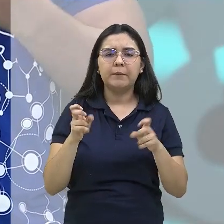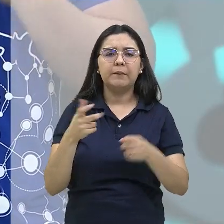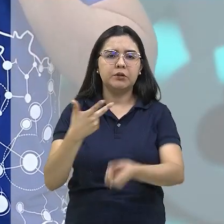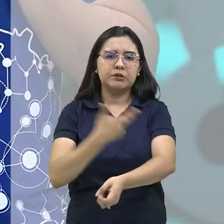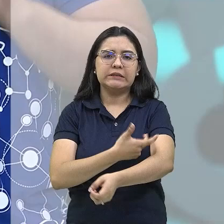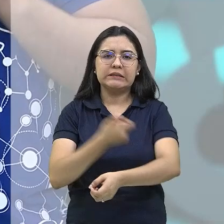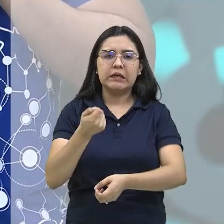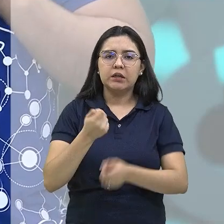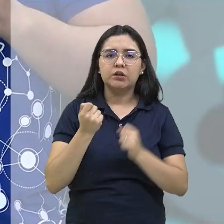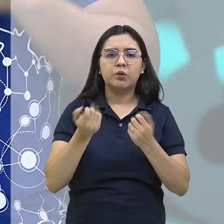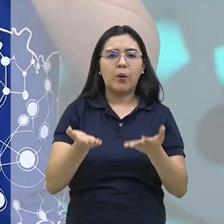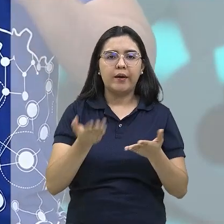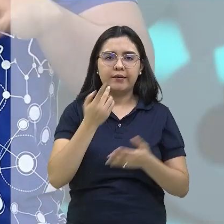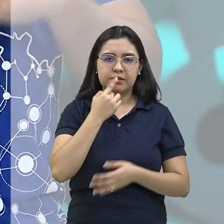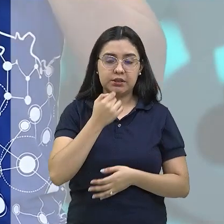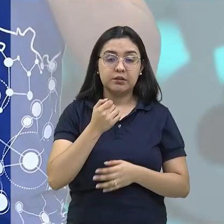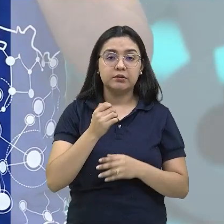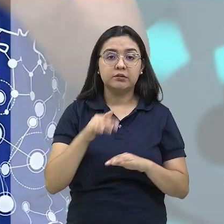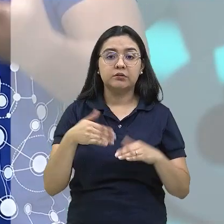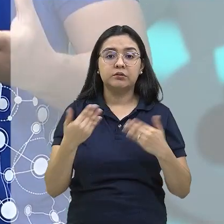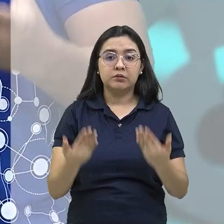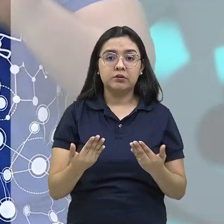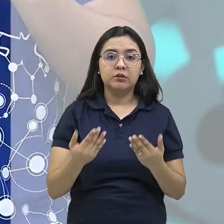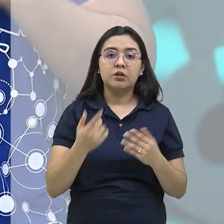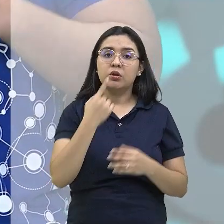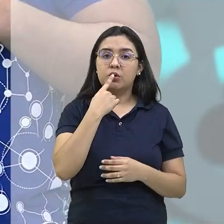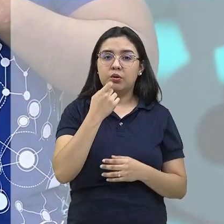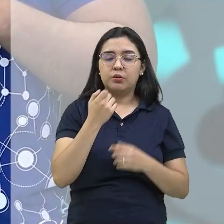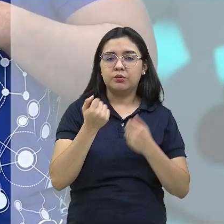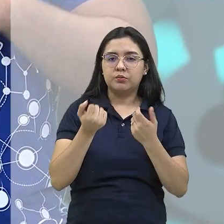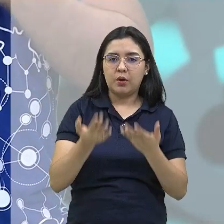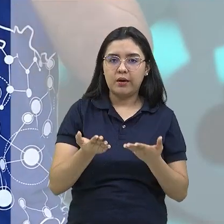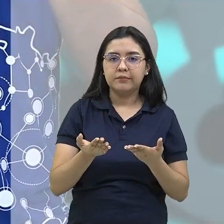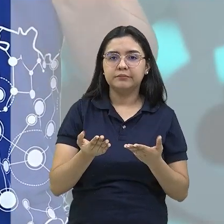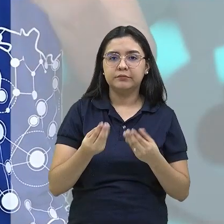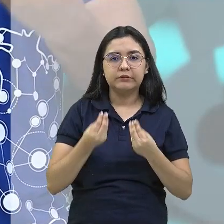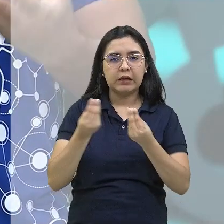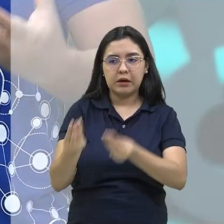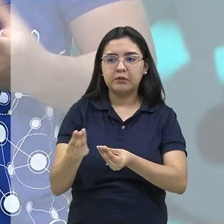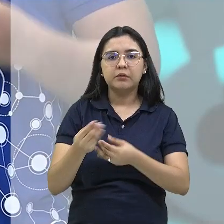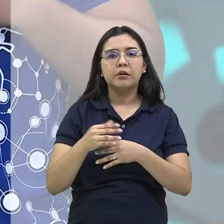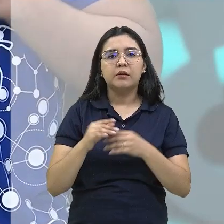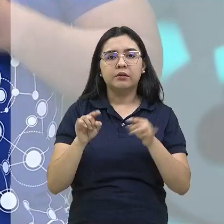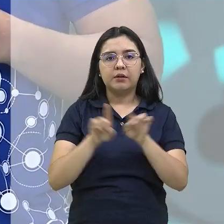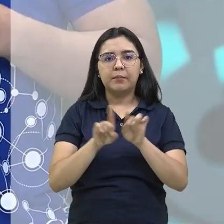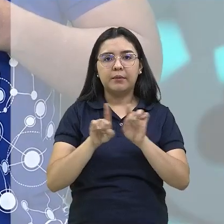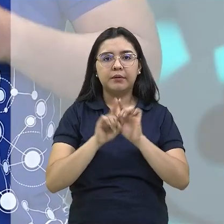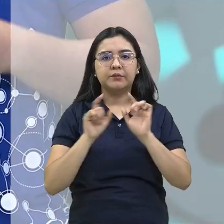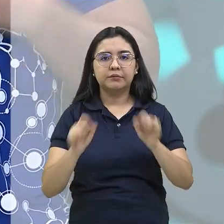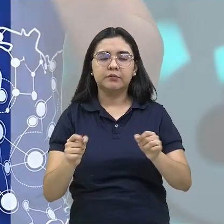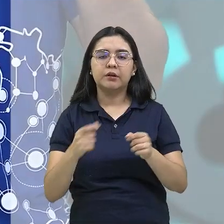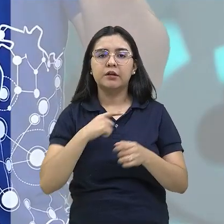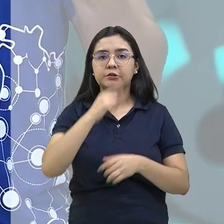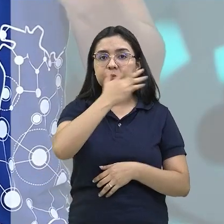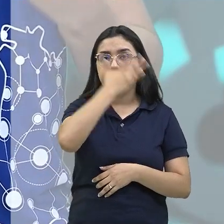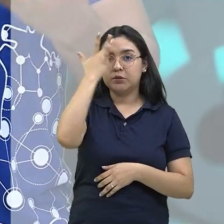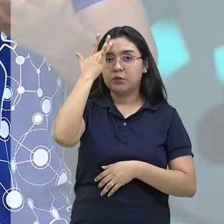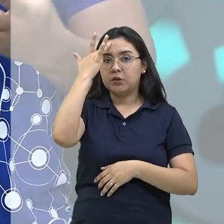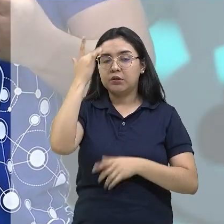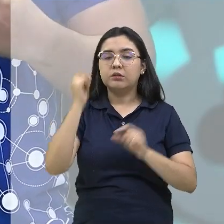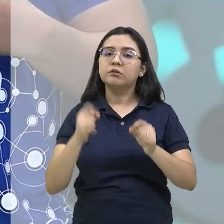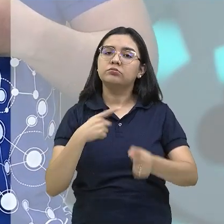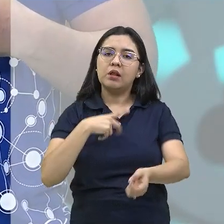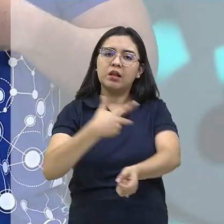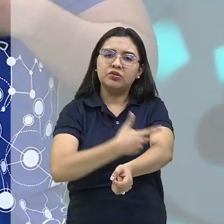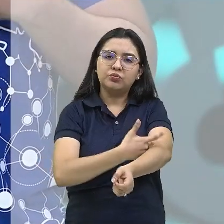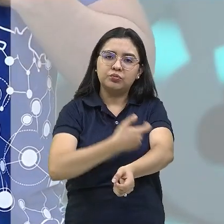você pode... Então, percebam, doar sangue, ou seja, fazer com que as pessoas